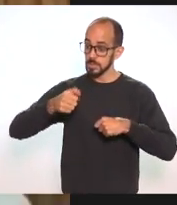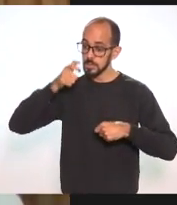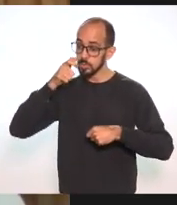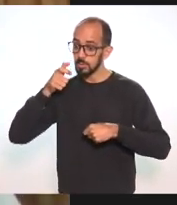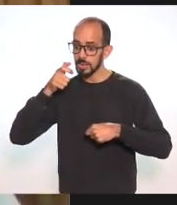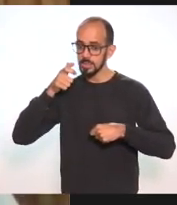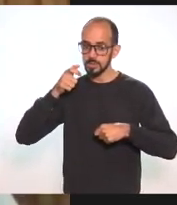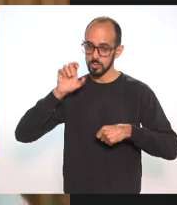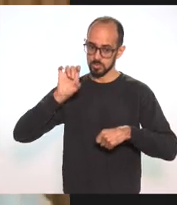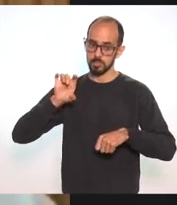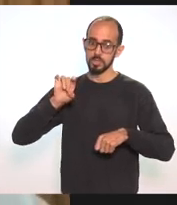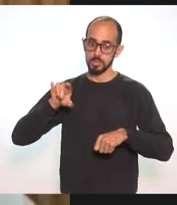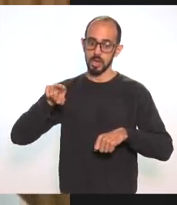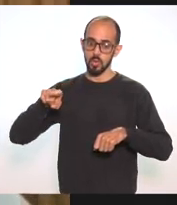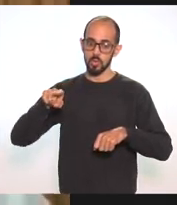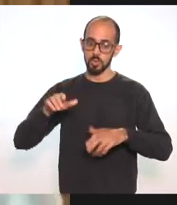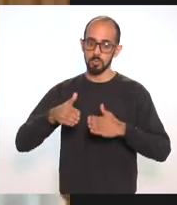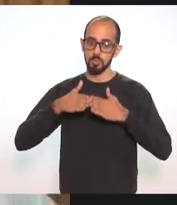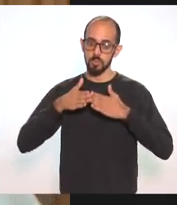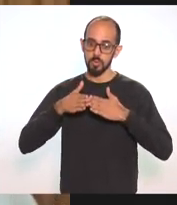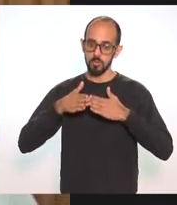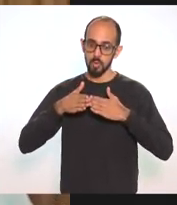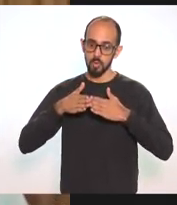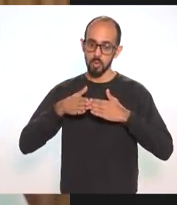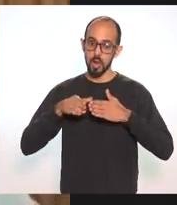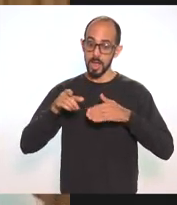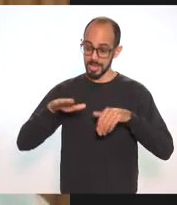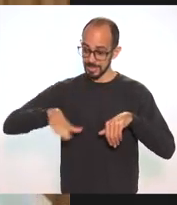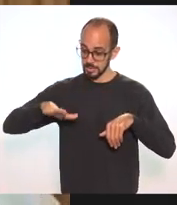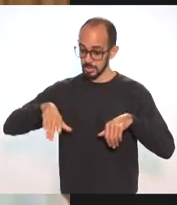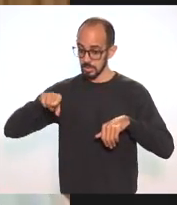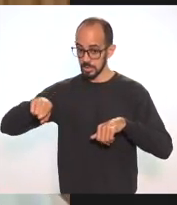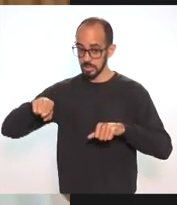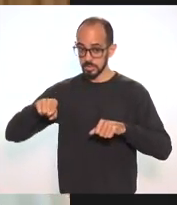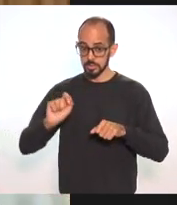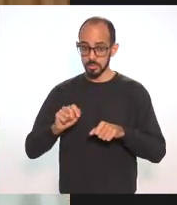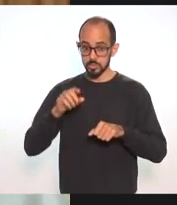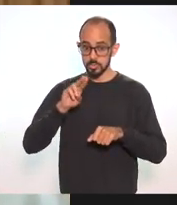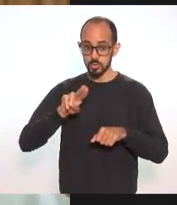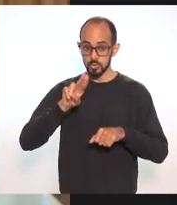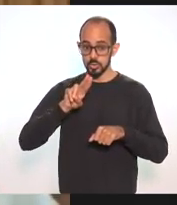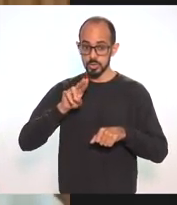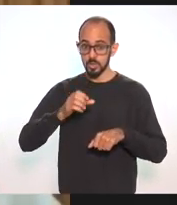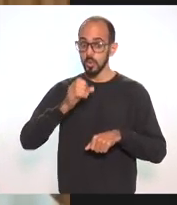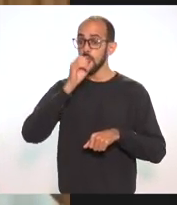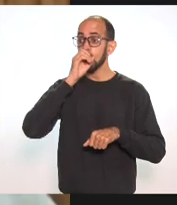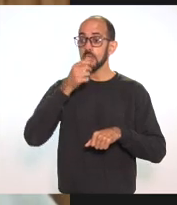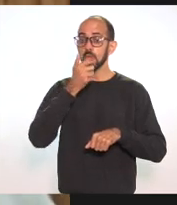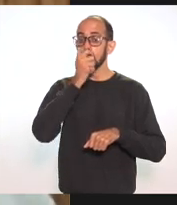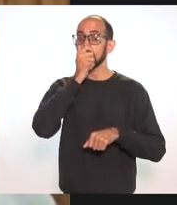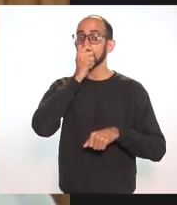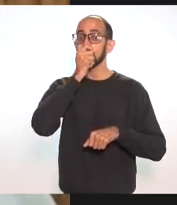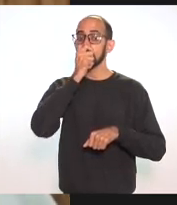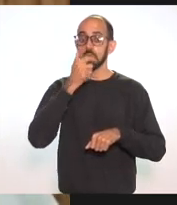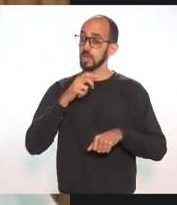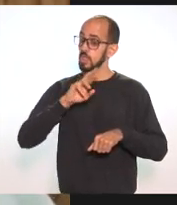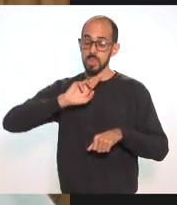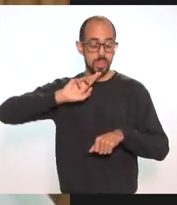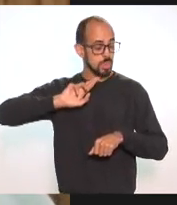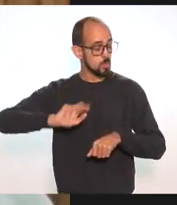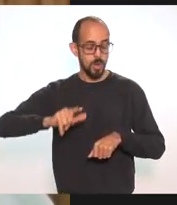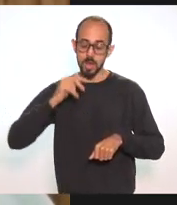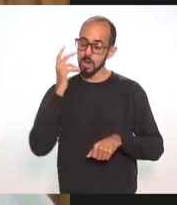outras classes também, por favor, não me entenda mal, mas essas crianças estão sendo entubadas, estão morrendo, o que não é comum